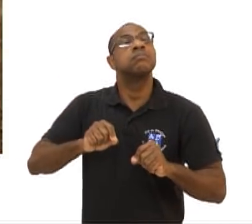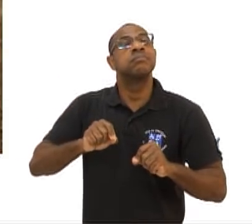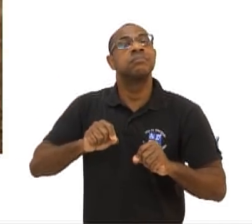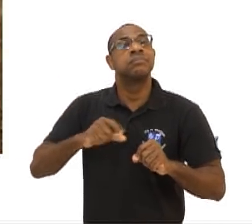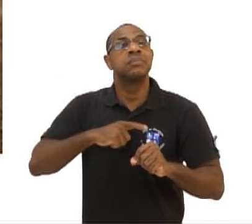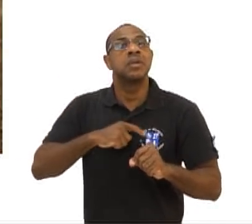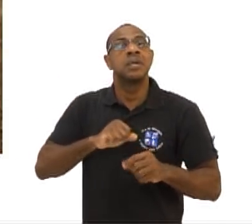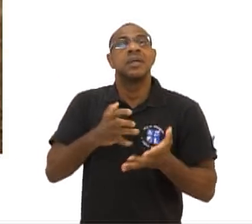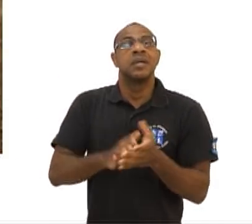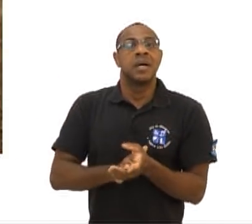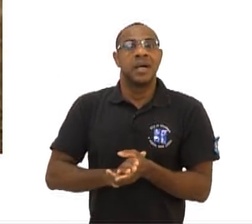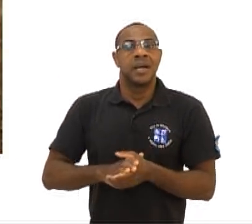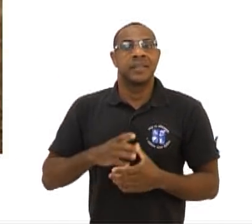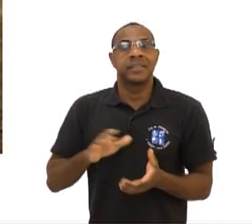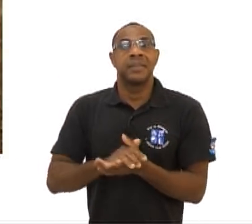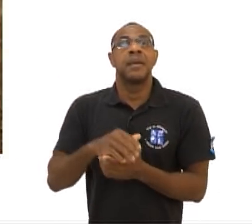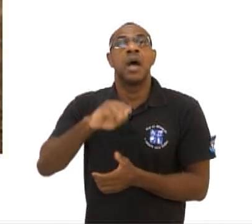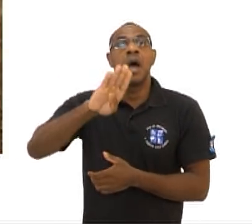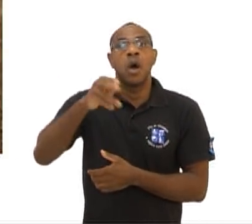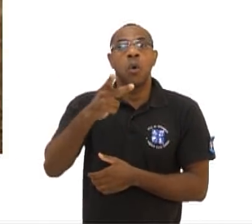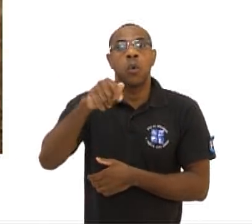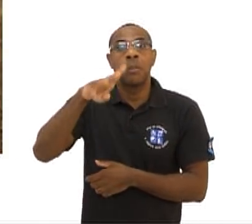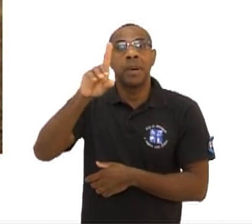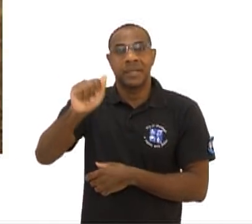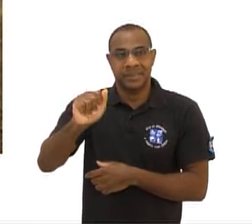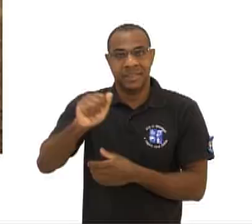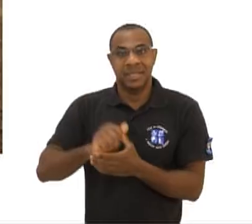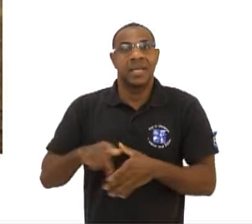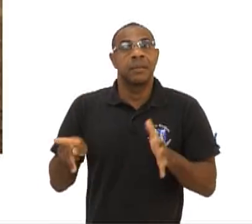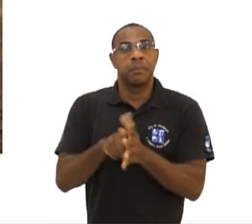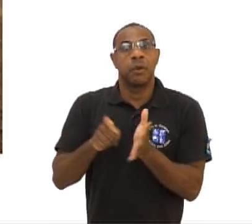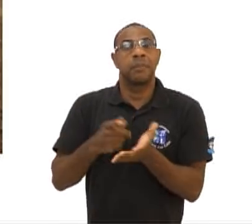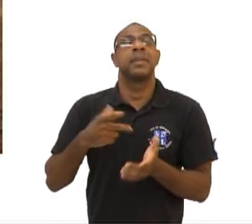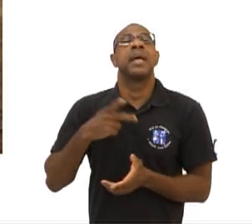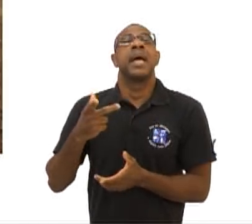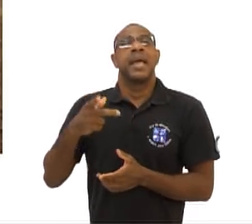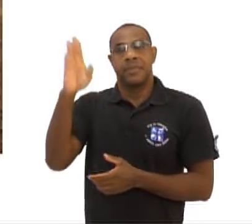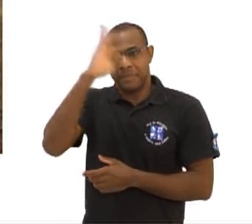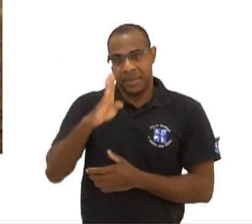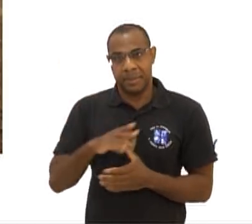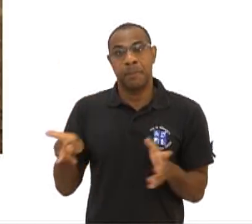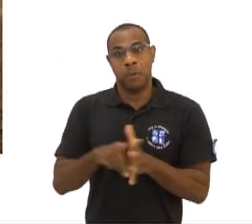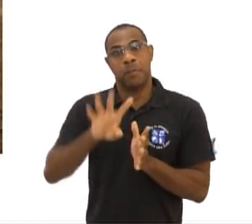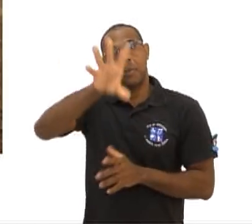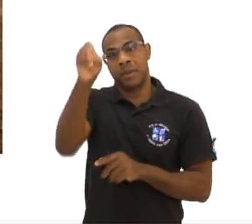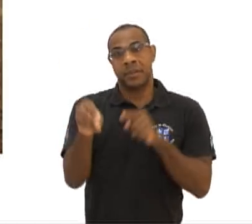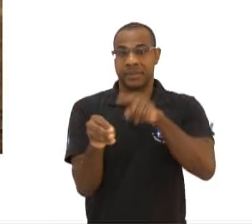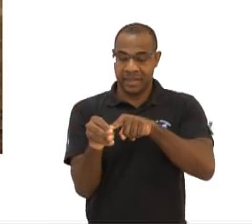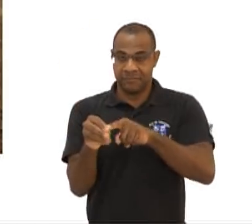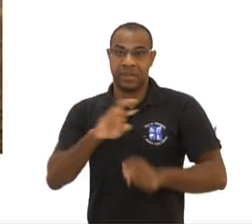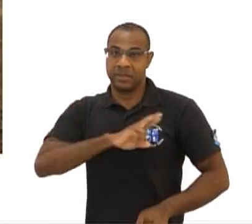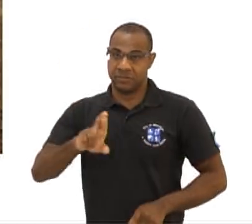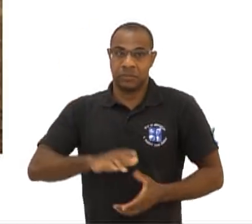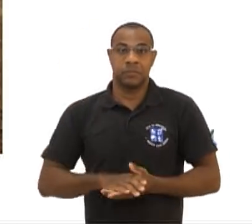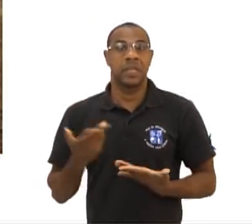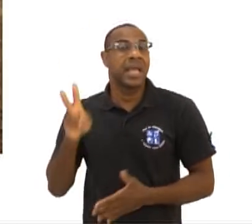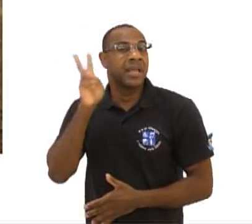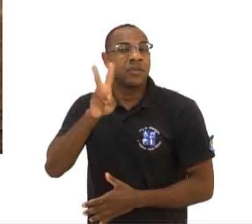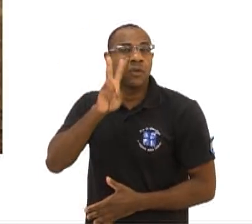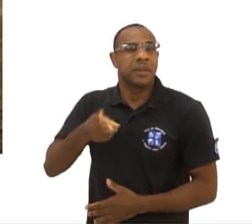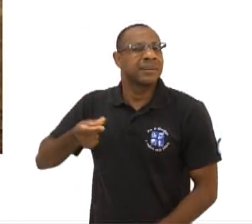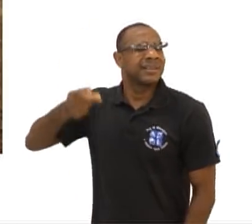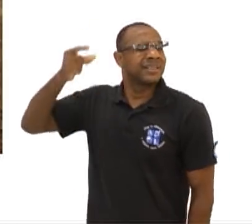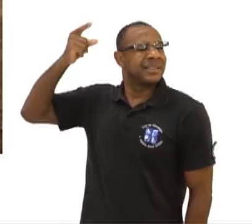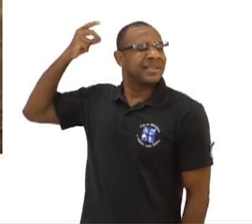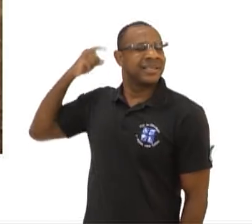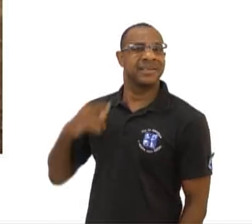o candomblé e a umbanda, que são religiões brasileiras de matriz africana. Mas essa história aconteceu lá na